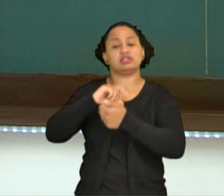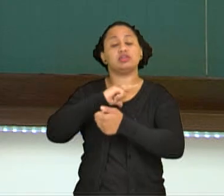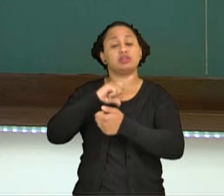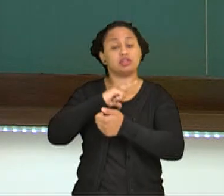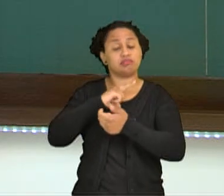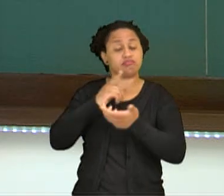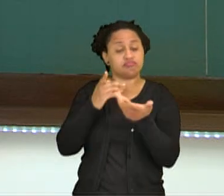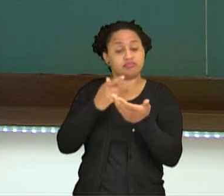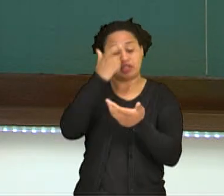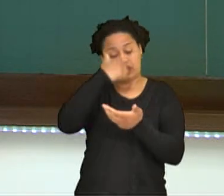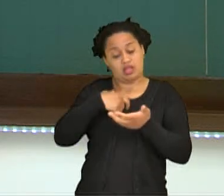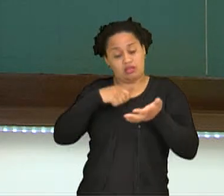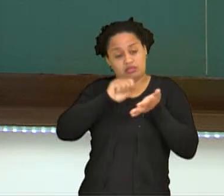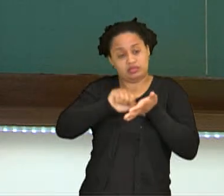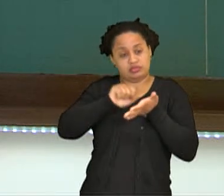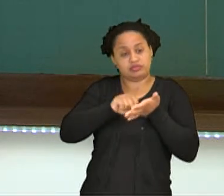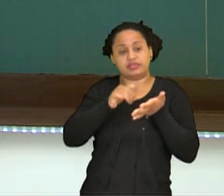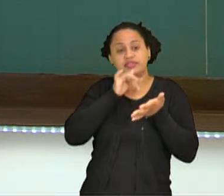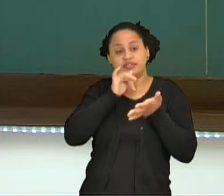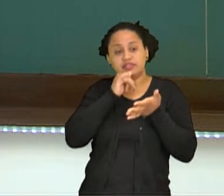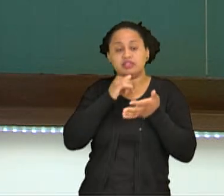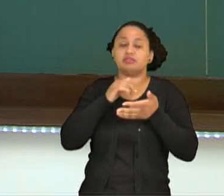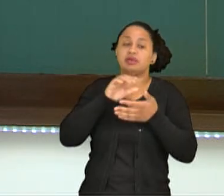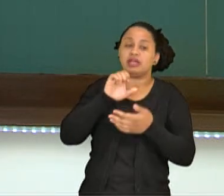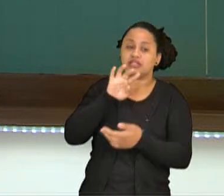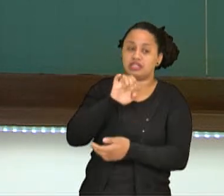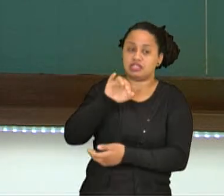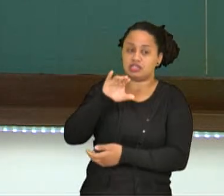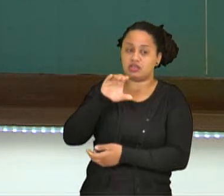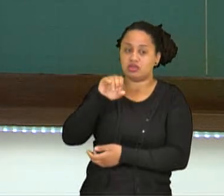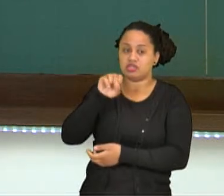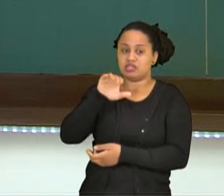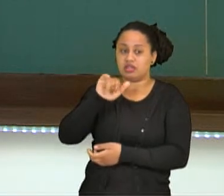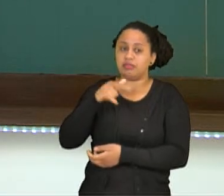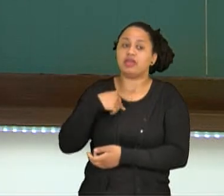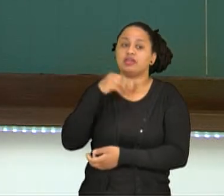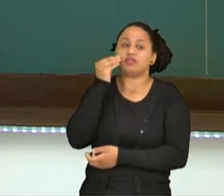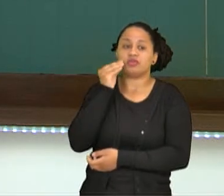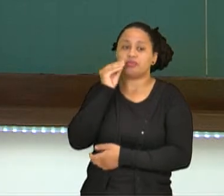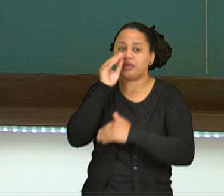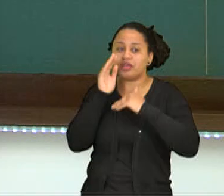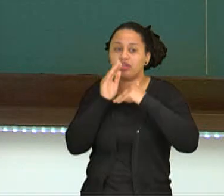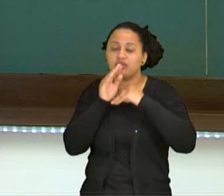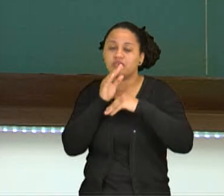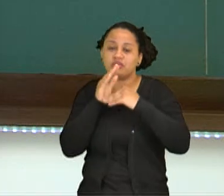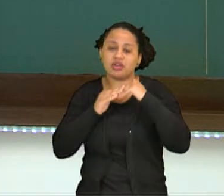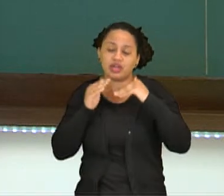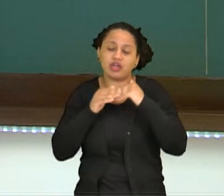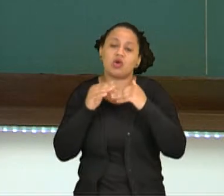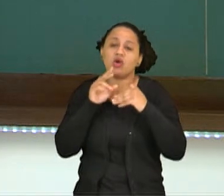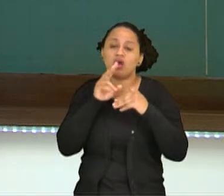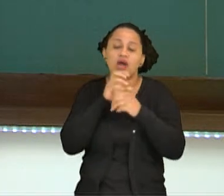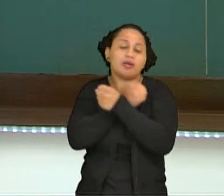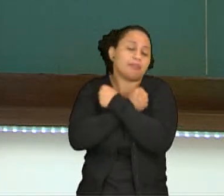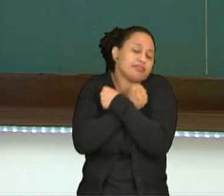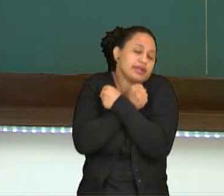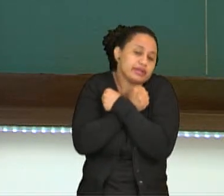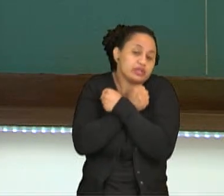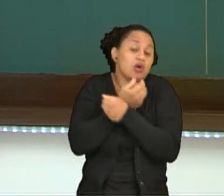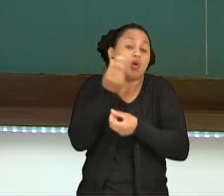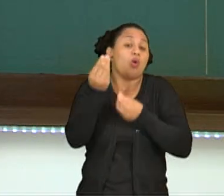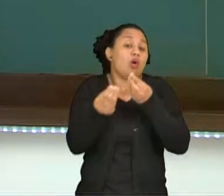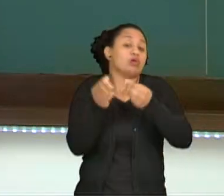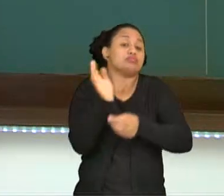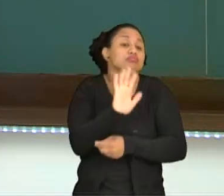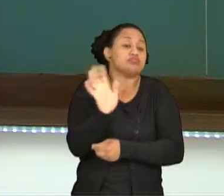quem envia. Por exemplo, atenciosamente, beijos carinhosos, forte abraço. Então a despedida, como eu vou me despedir da